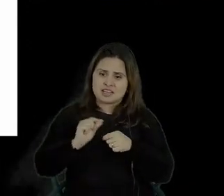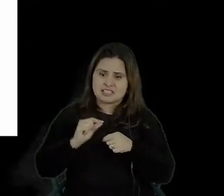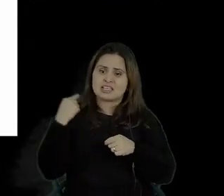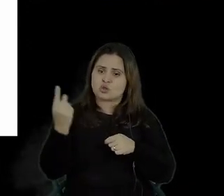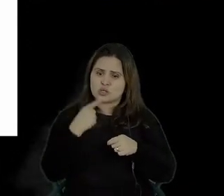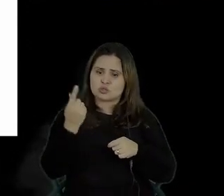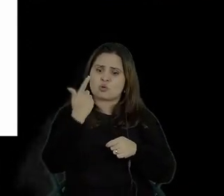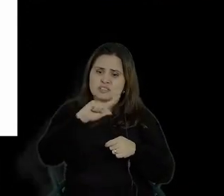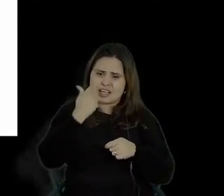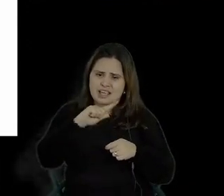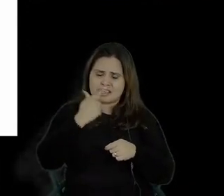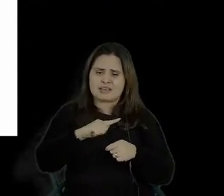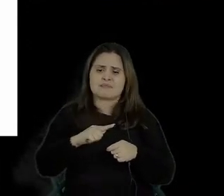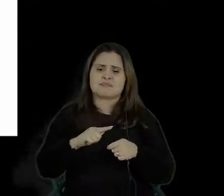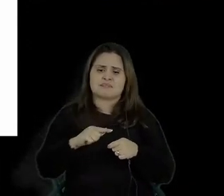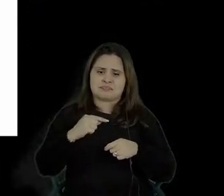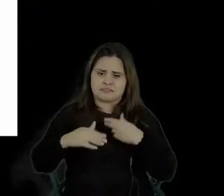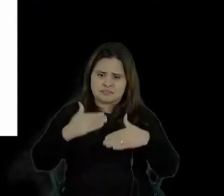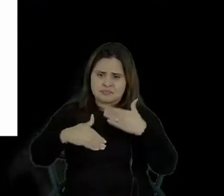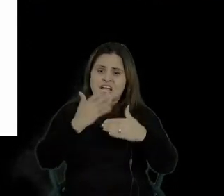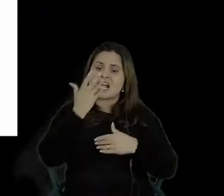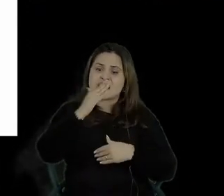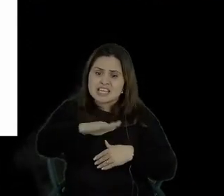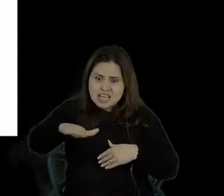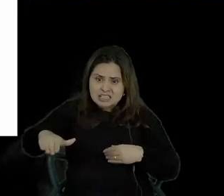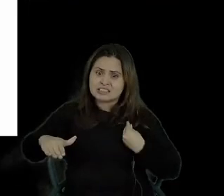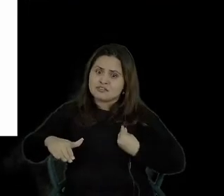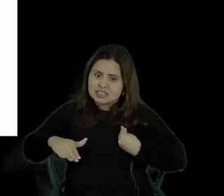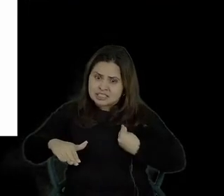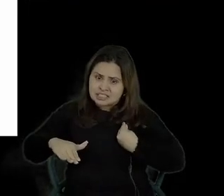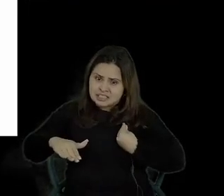consiga fazer com que crianças sobrevivam.